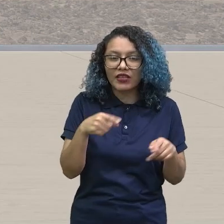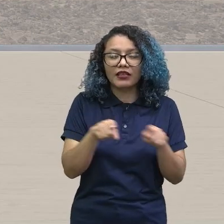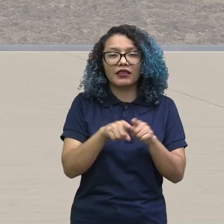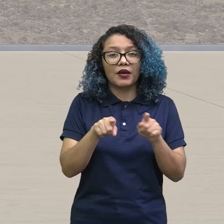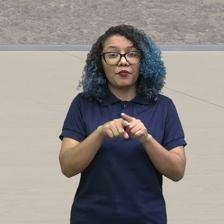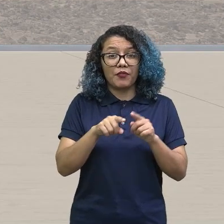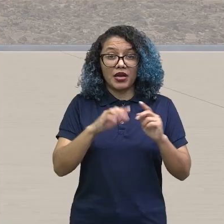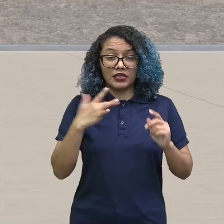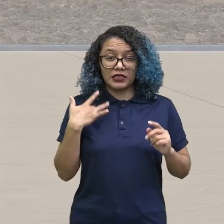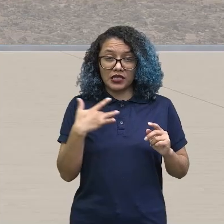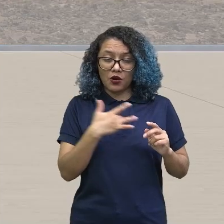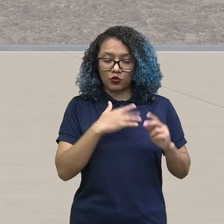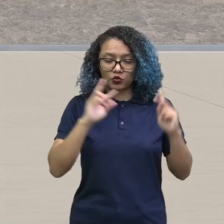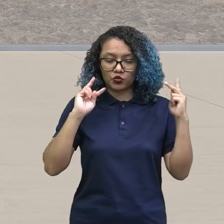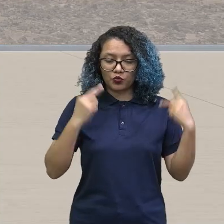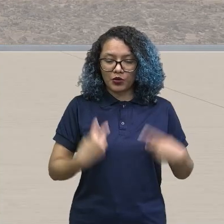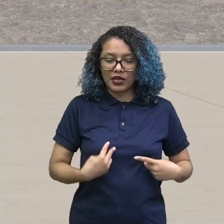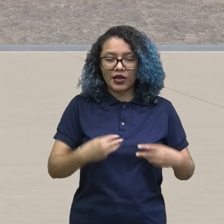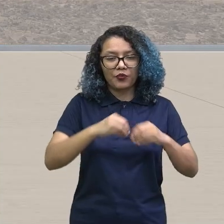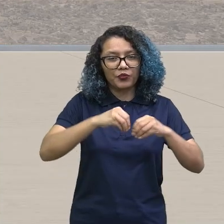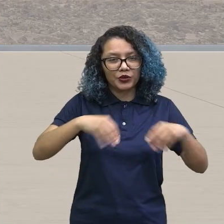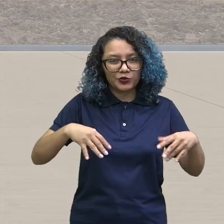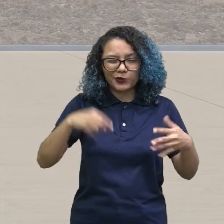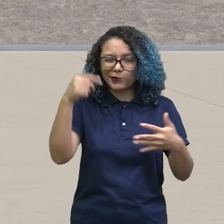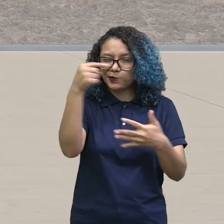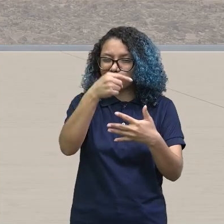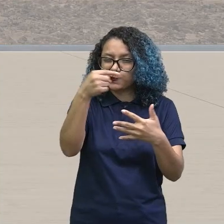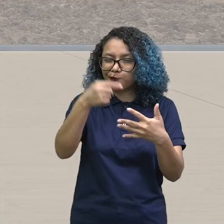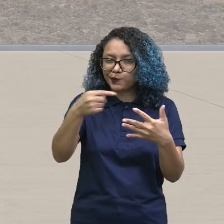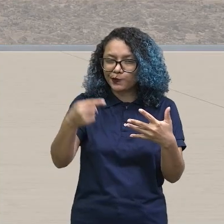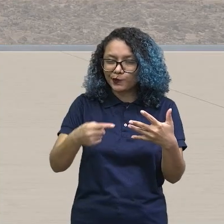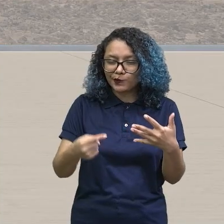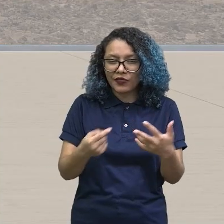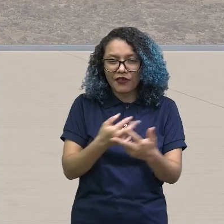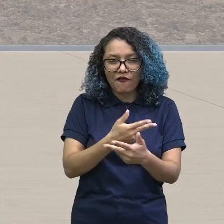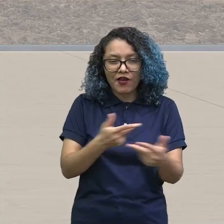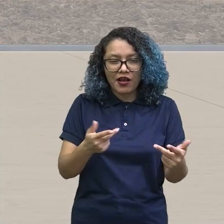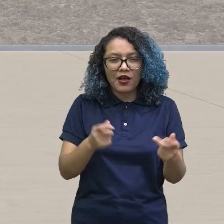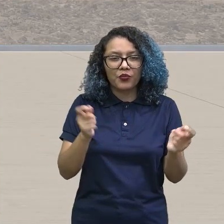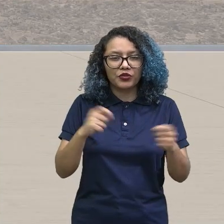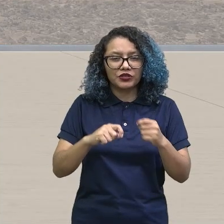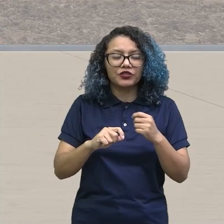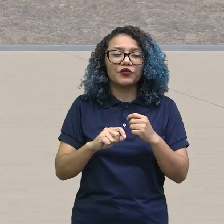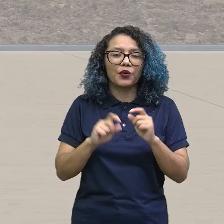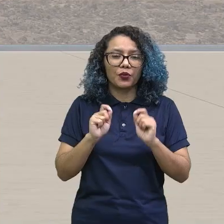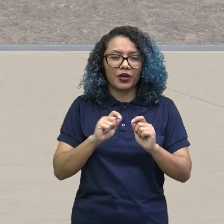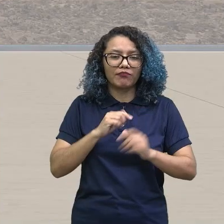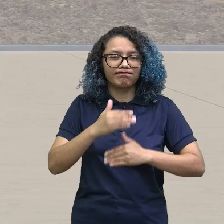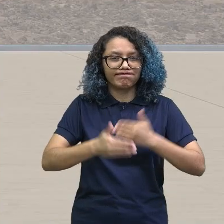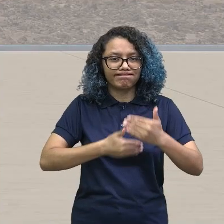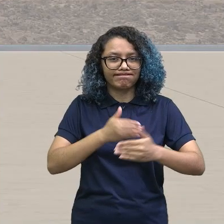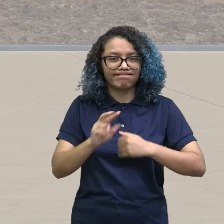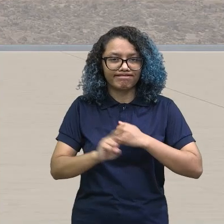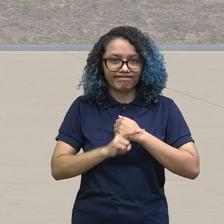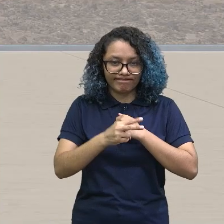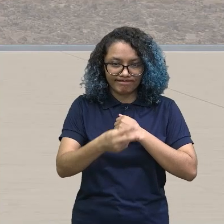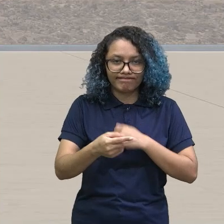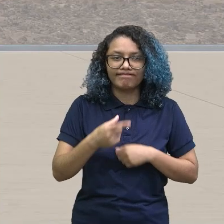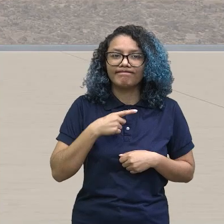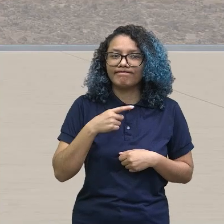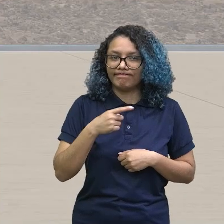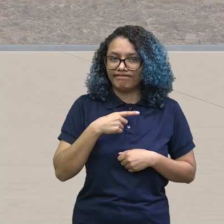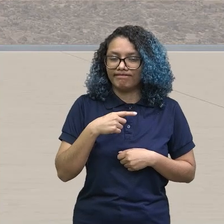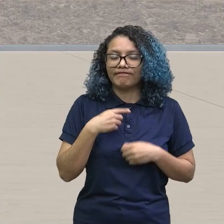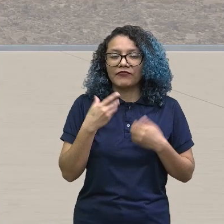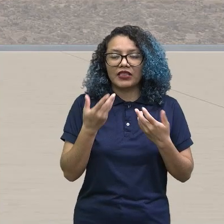também é prejudicada, né? Então são vários fatores, né? São fatores que vão desencadeando ali no decorrer do tempo, tá certo? E